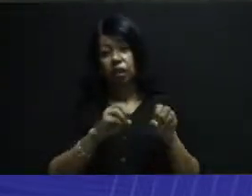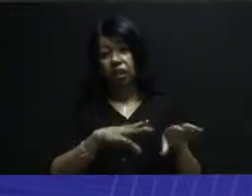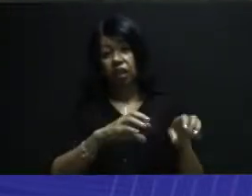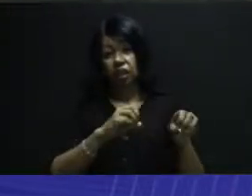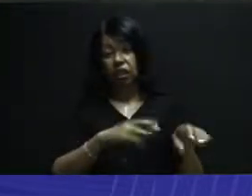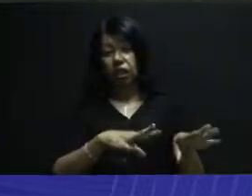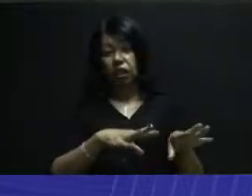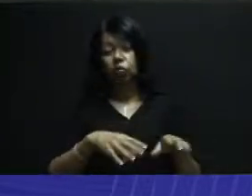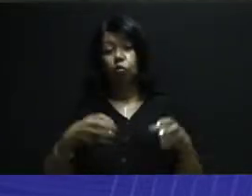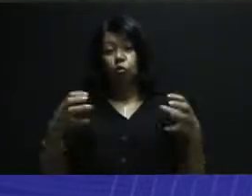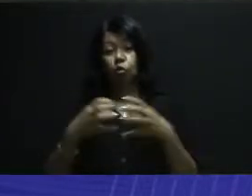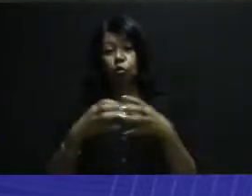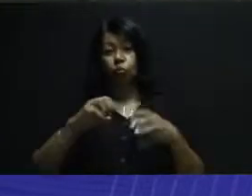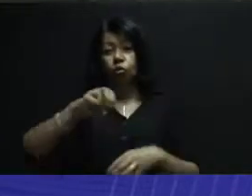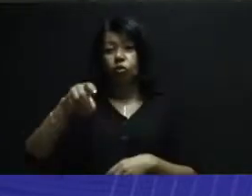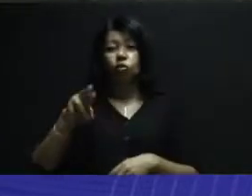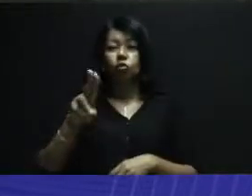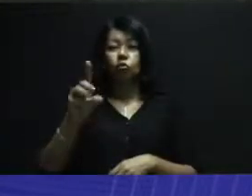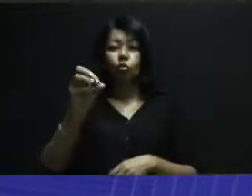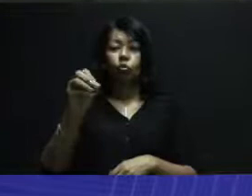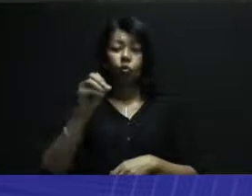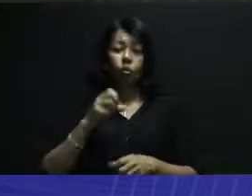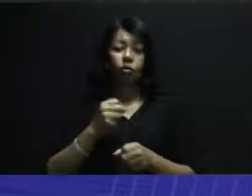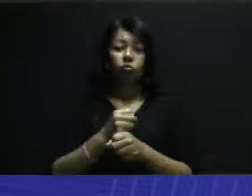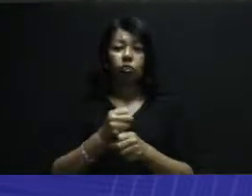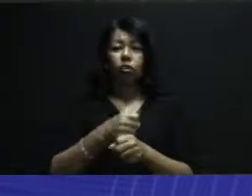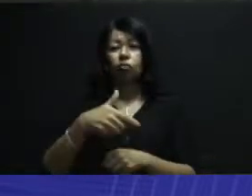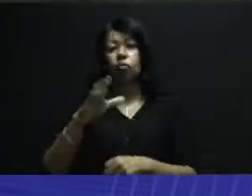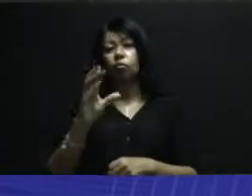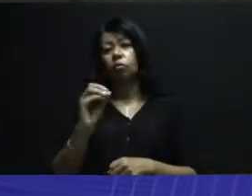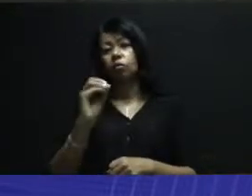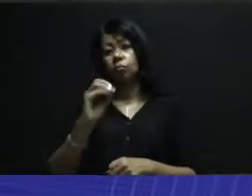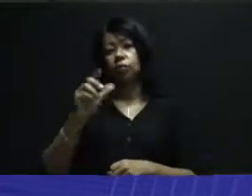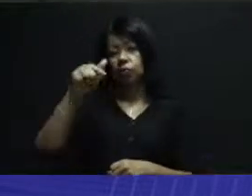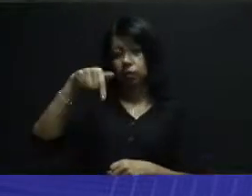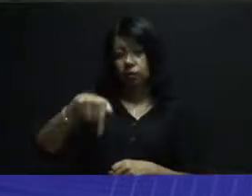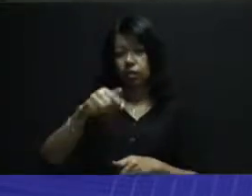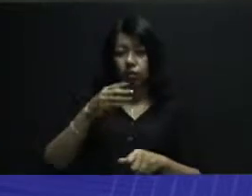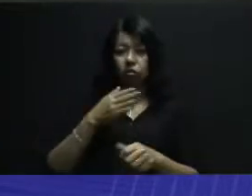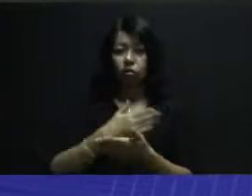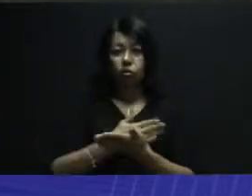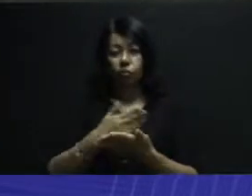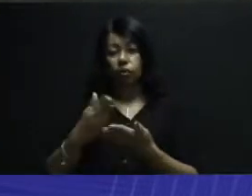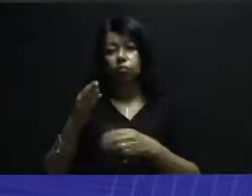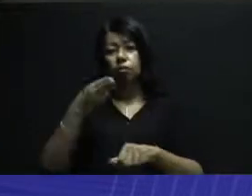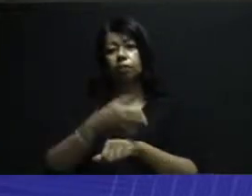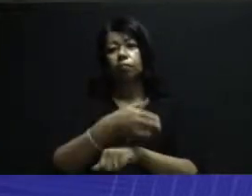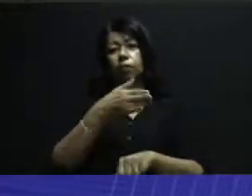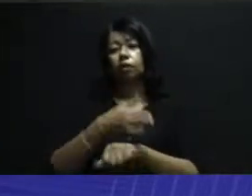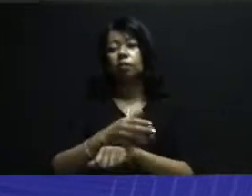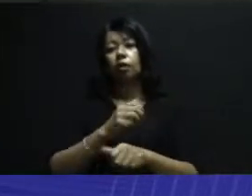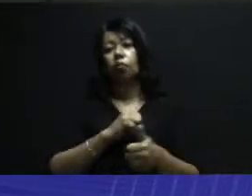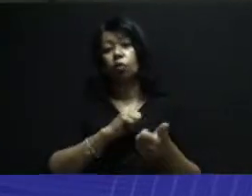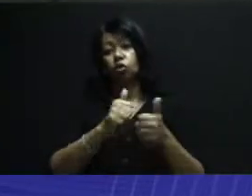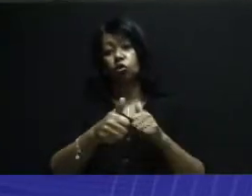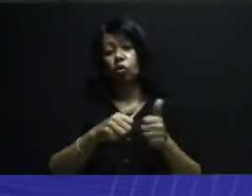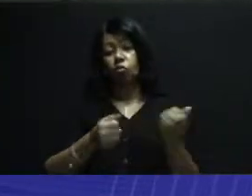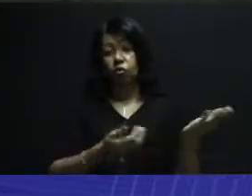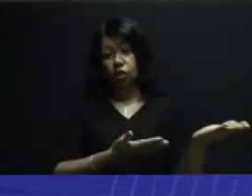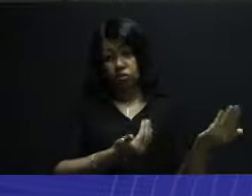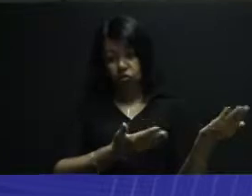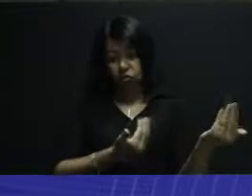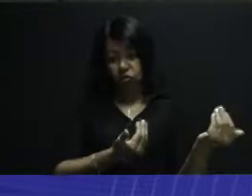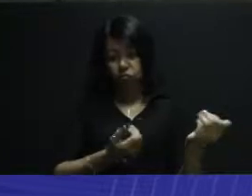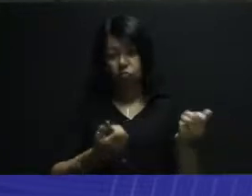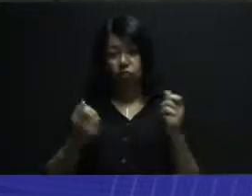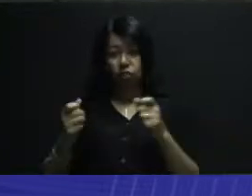judô do município em 2007, onde iniciou a participação em jogos regionais e jogos da juventude, e